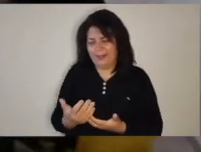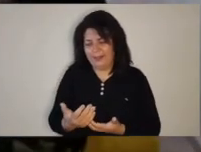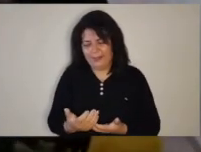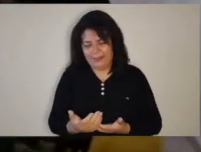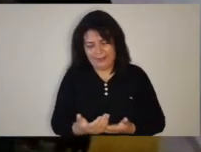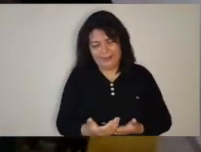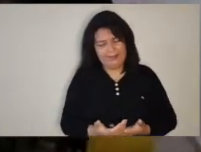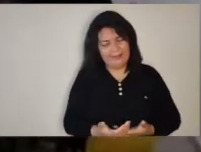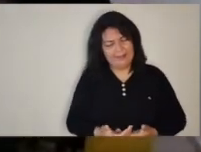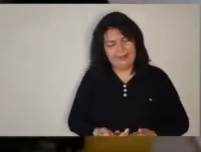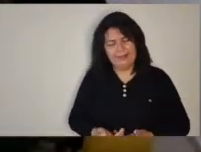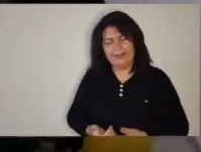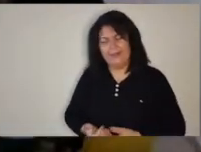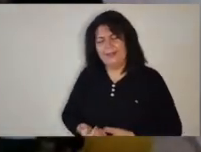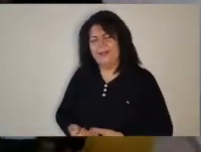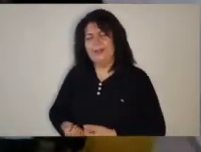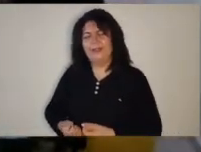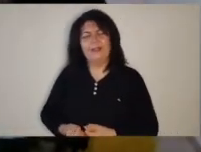Maranata,